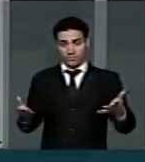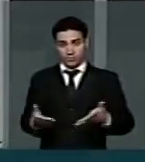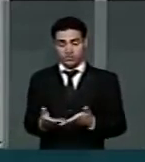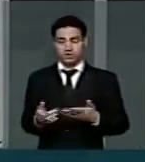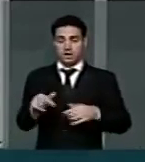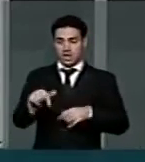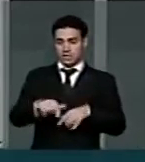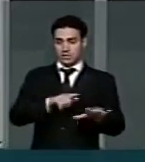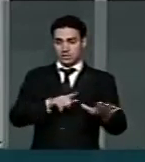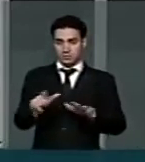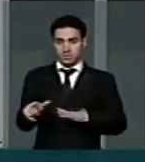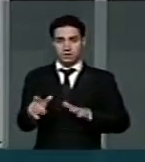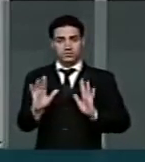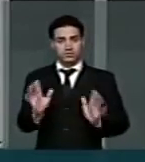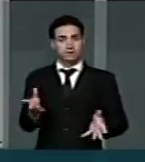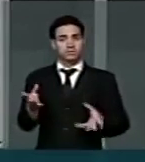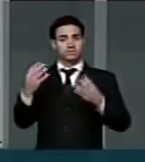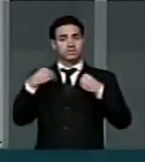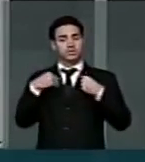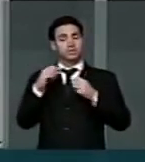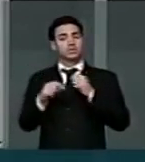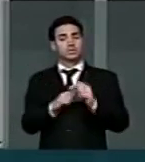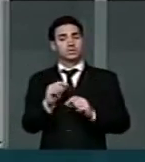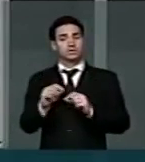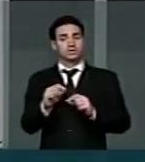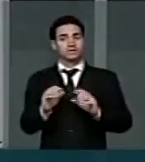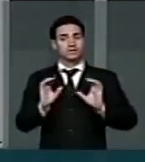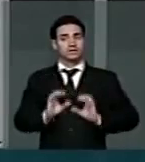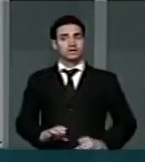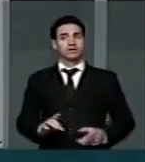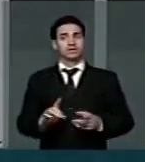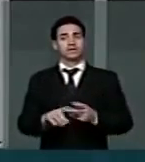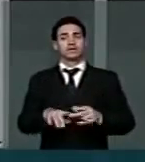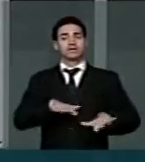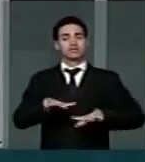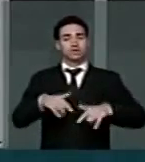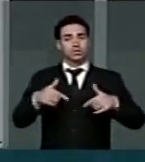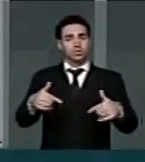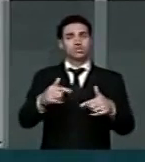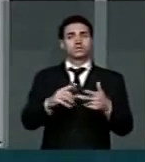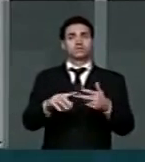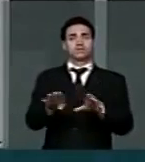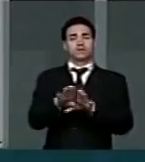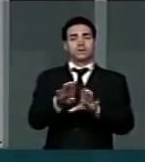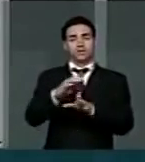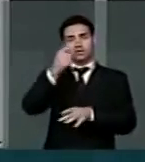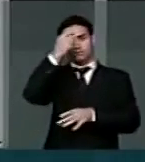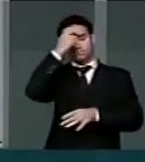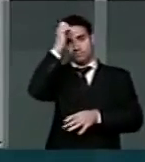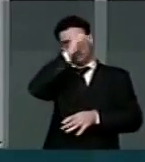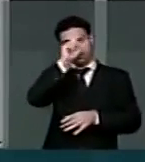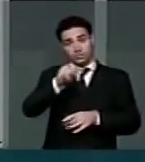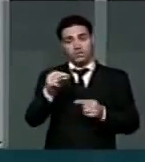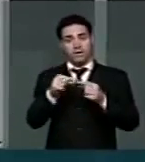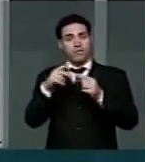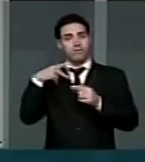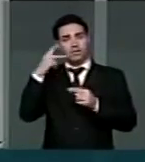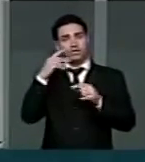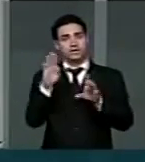semana nos deram uma lição de cidadania, de mobilização, de consciência política e de